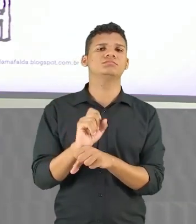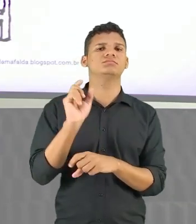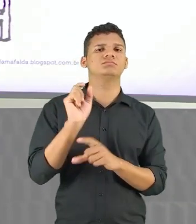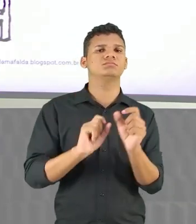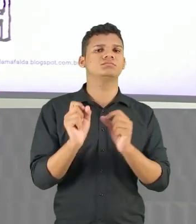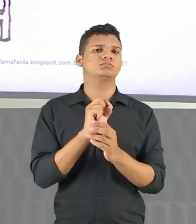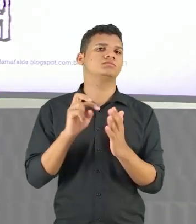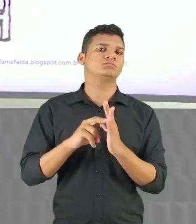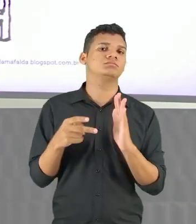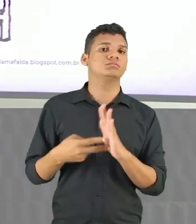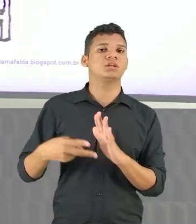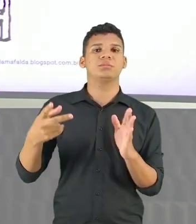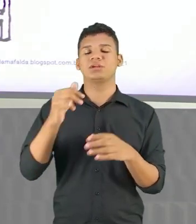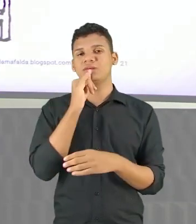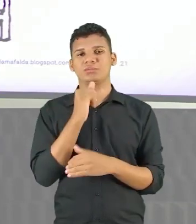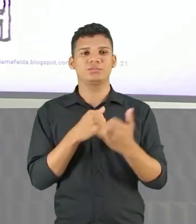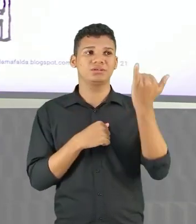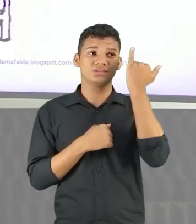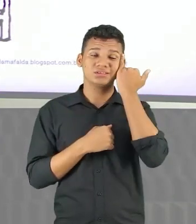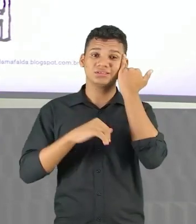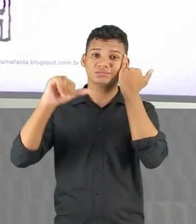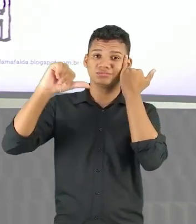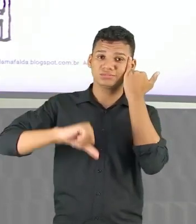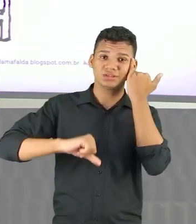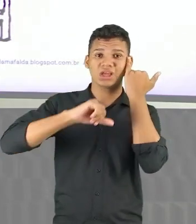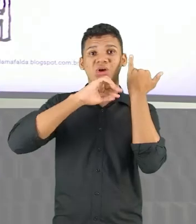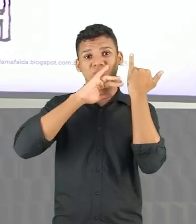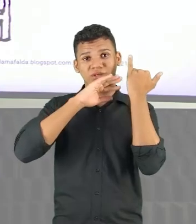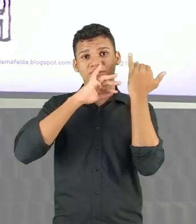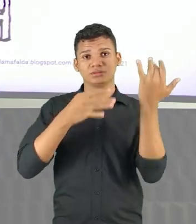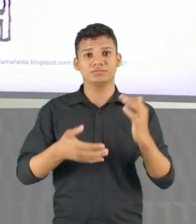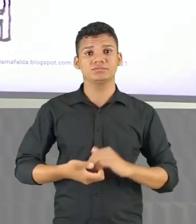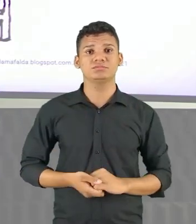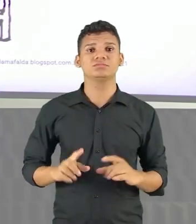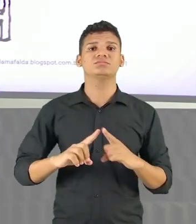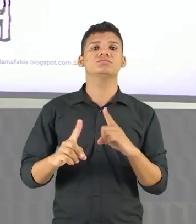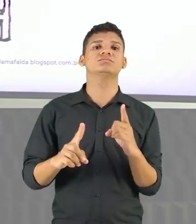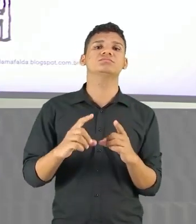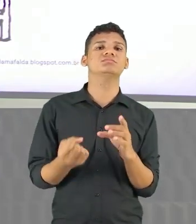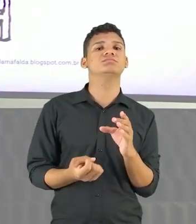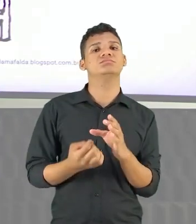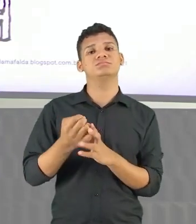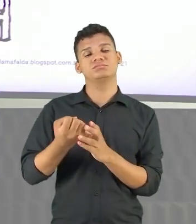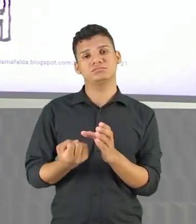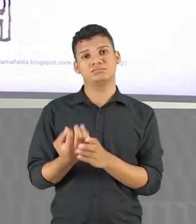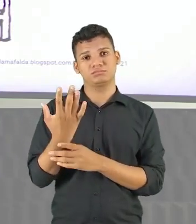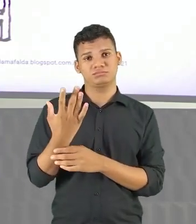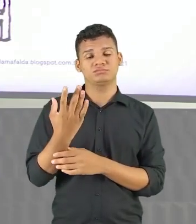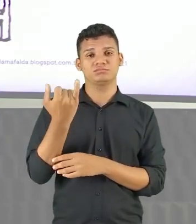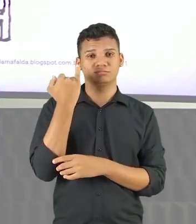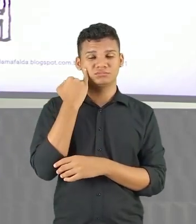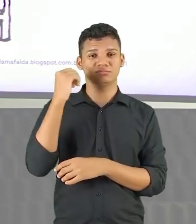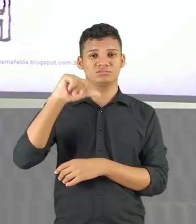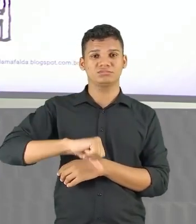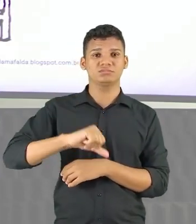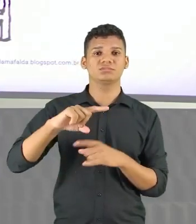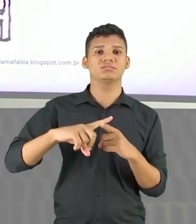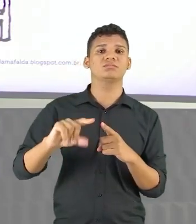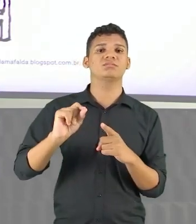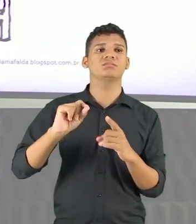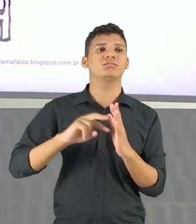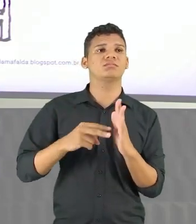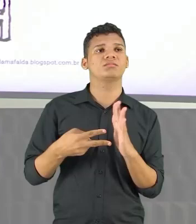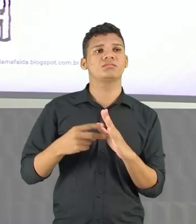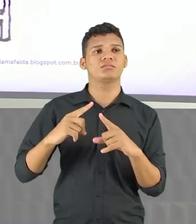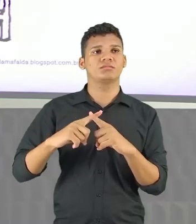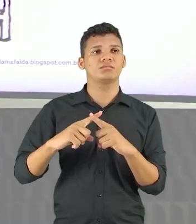referente à preguiça, né? Quando a gente fala a preguiça é algo negativo, algo ruim, né? Uma ideia negativa. Mas quando ele coloca esse mais,